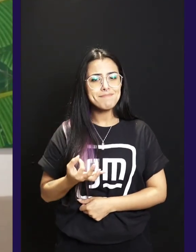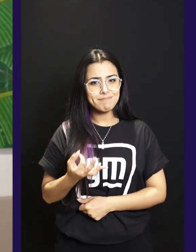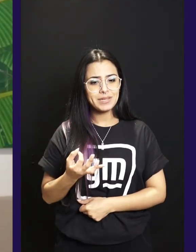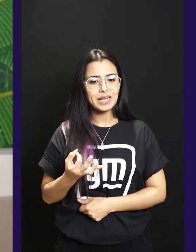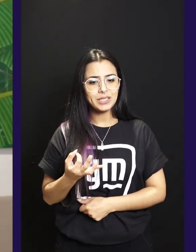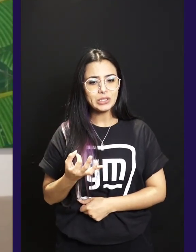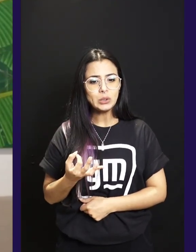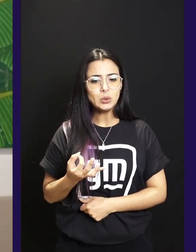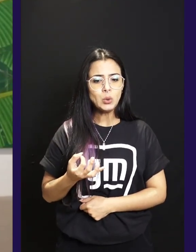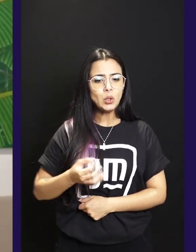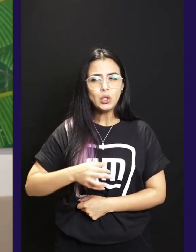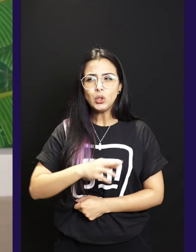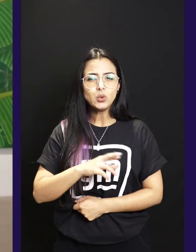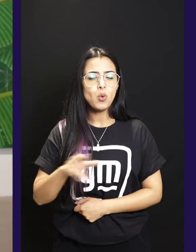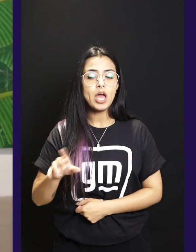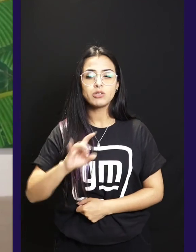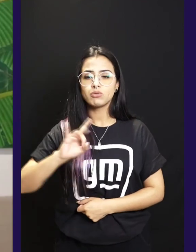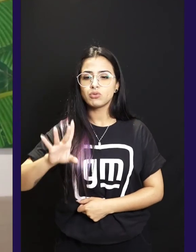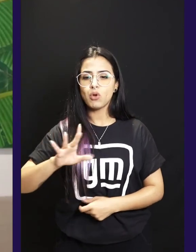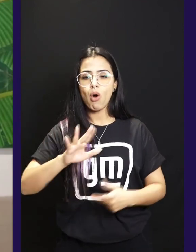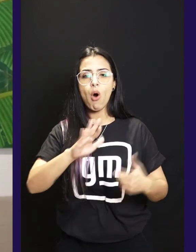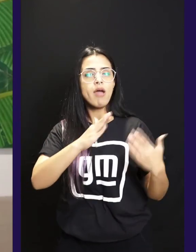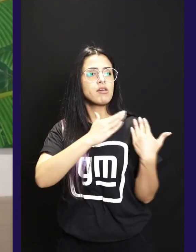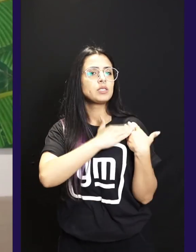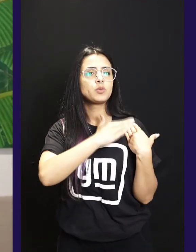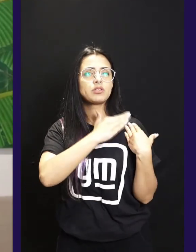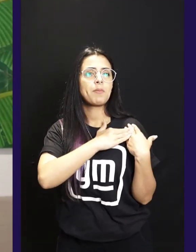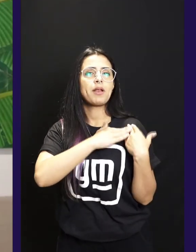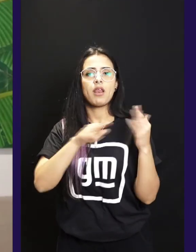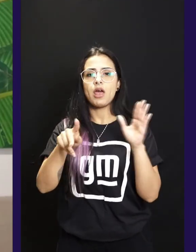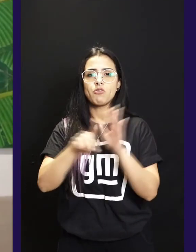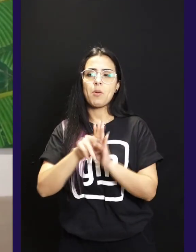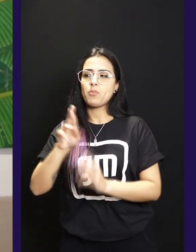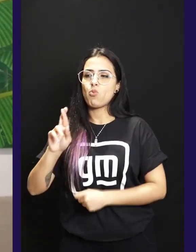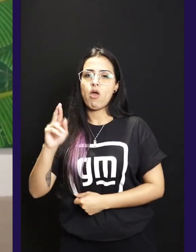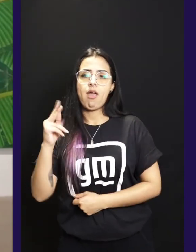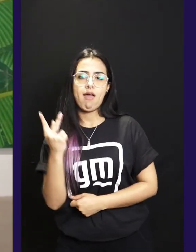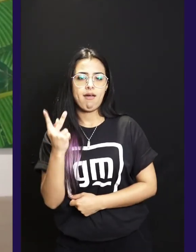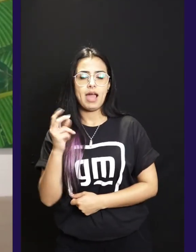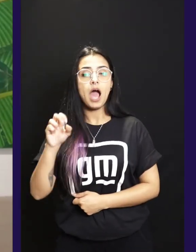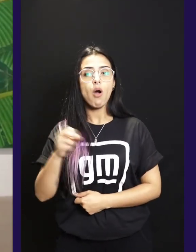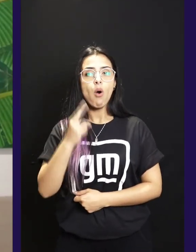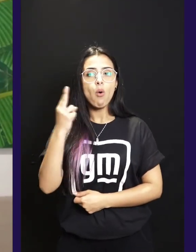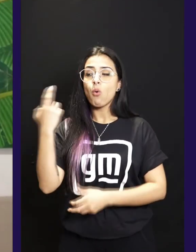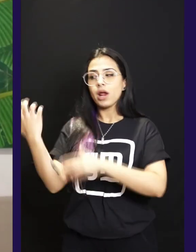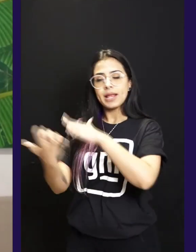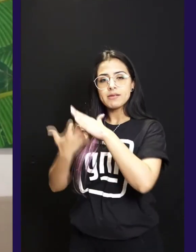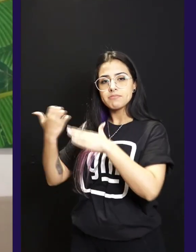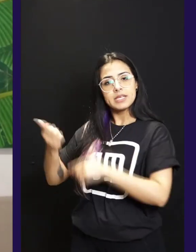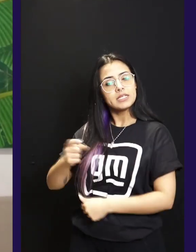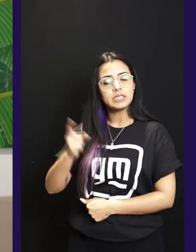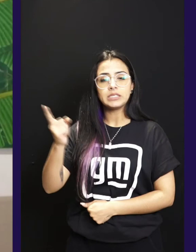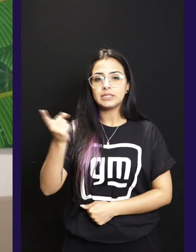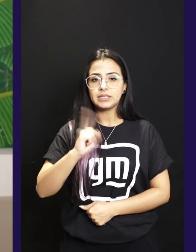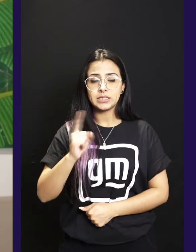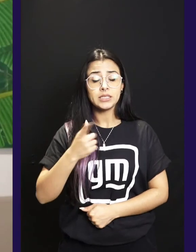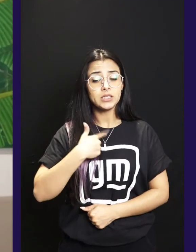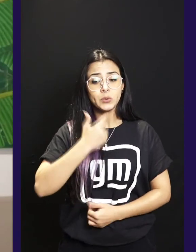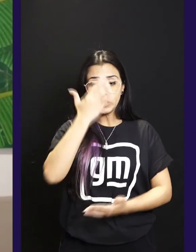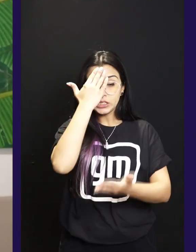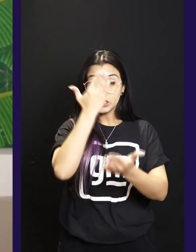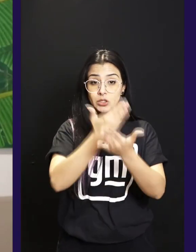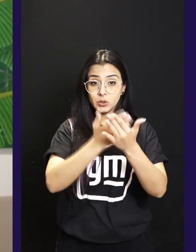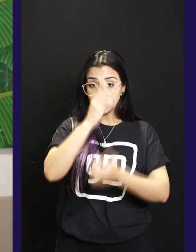ser só responsabilidade do RH, de uma empresa também. Eu acho que, no final das contas, o que vale é que é